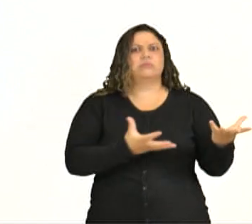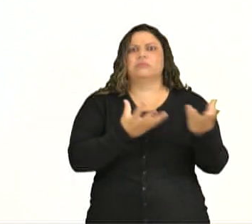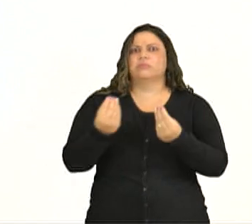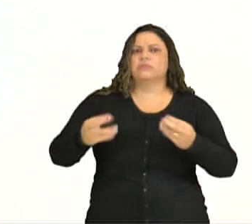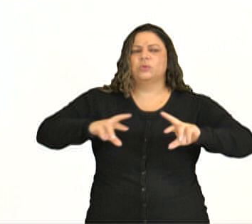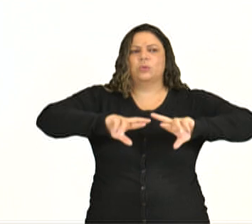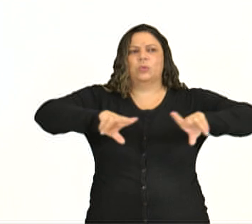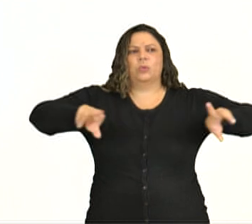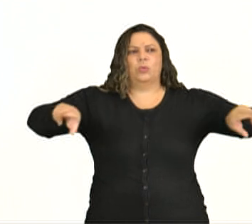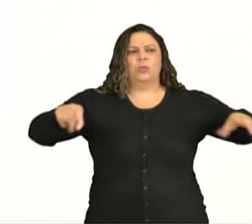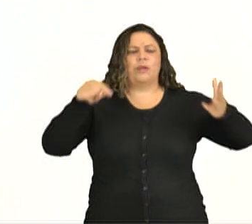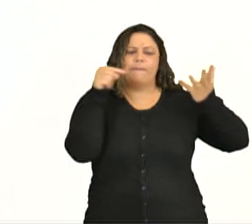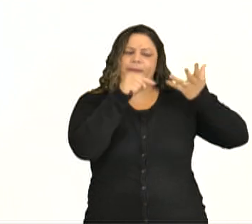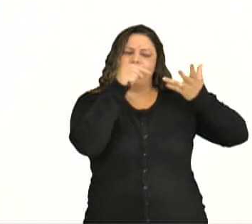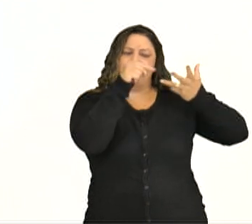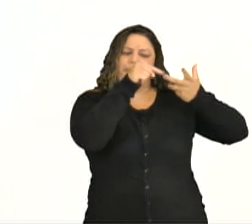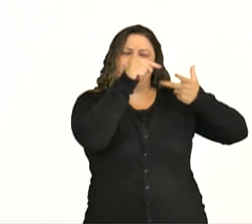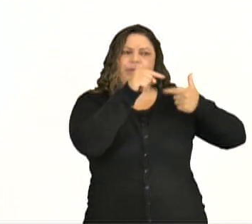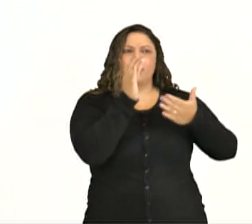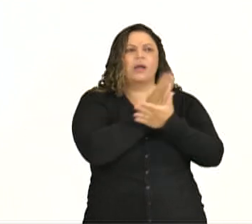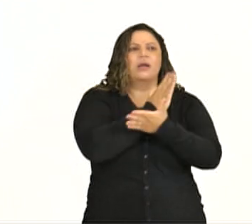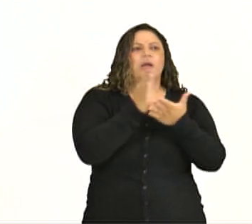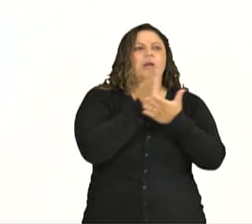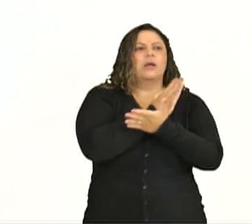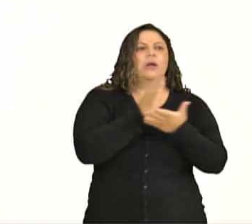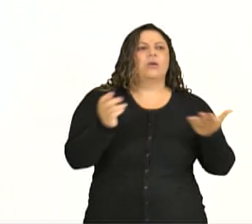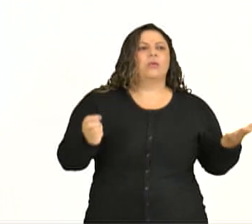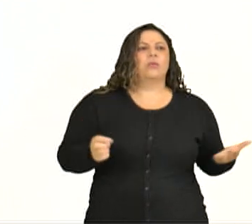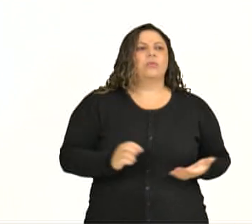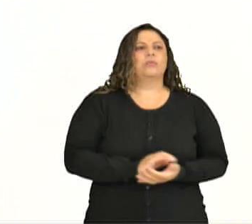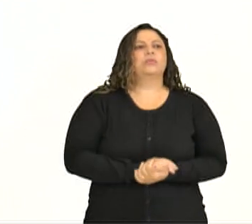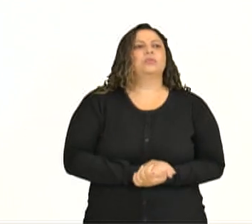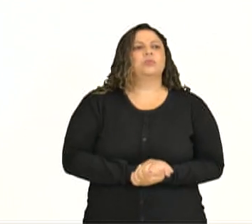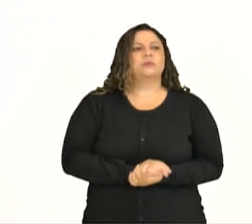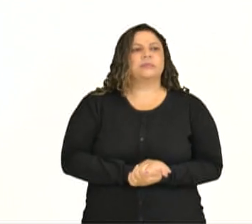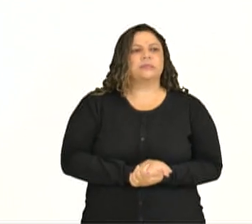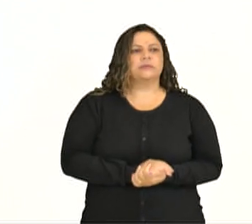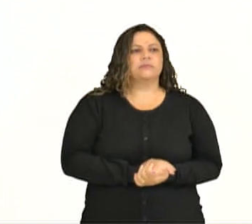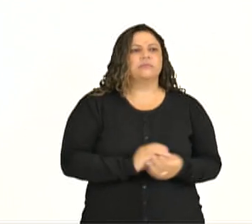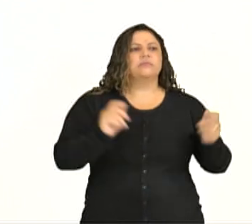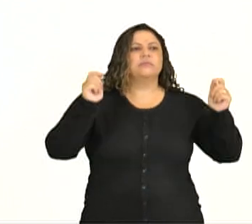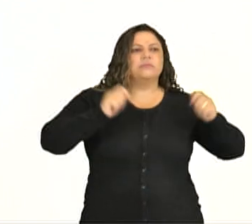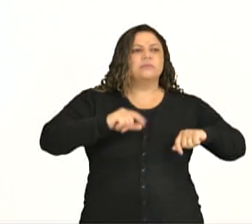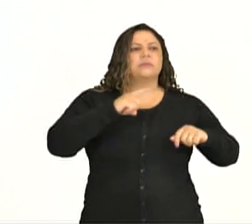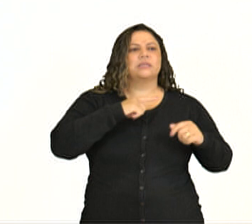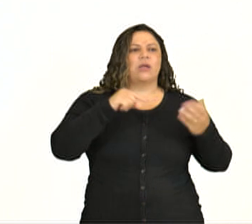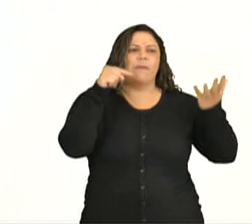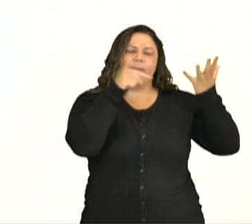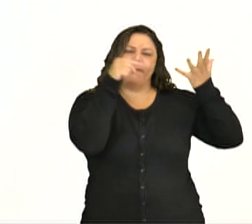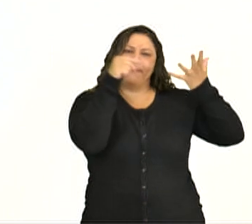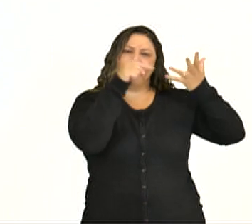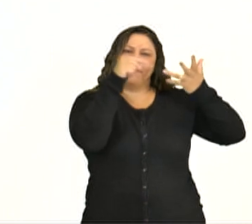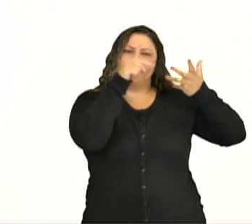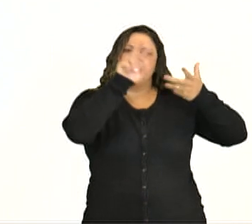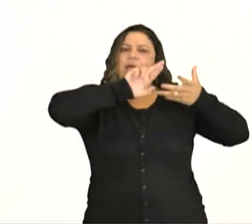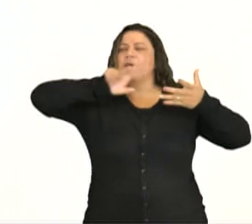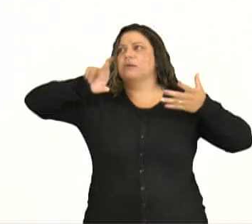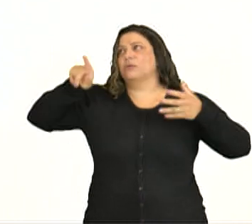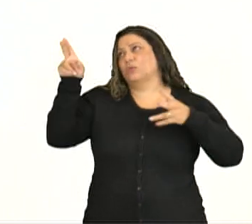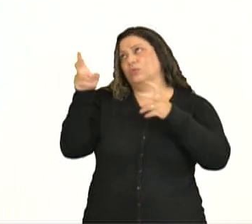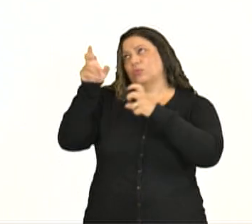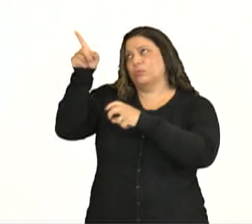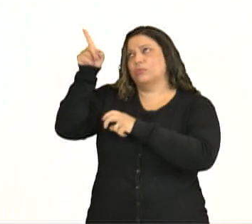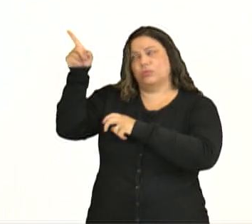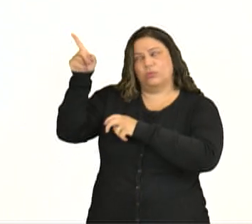tem. Eu coloquei alguns aqui para vocês conhecerem. Então São Bento Pequeno de Angola, São Bento Grande,